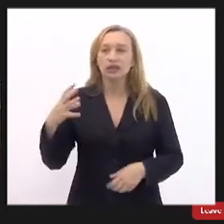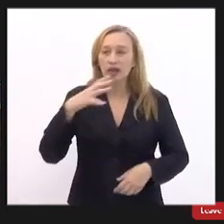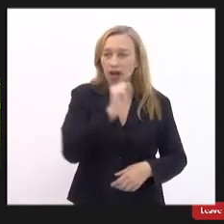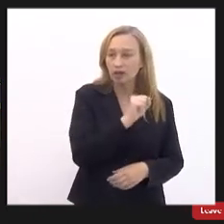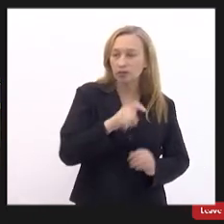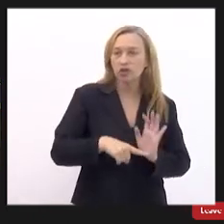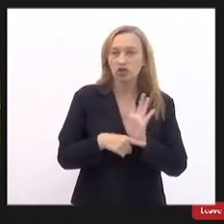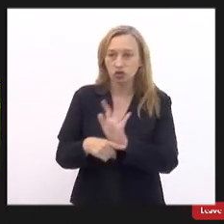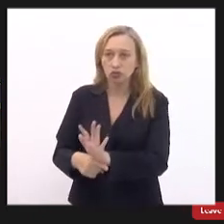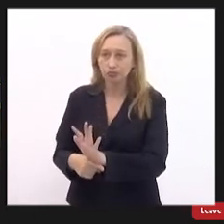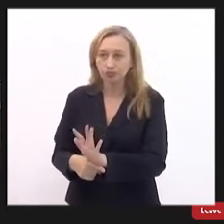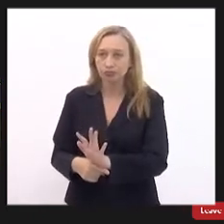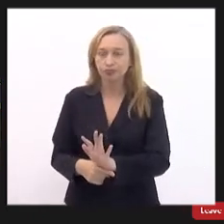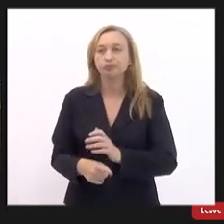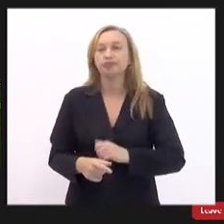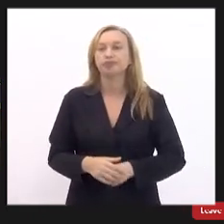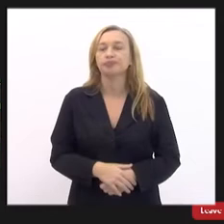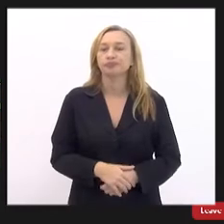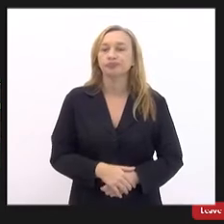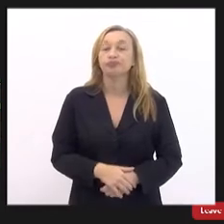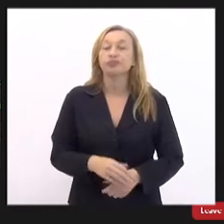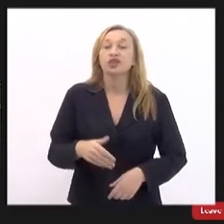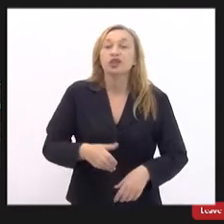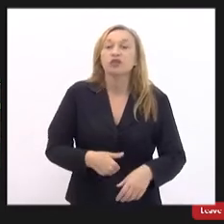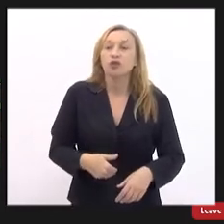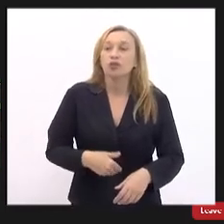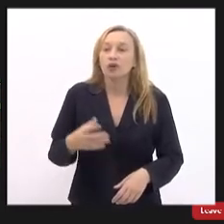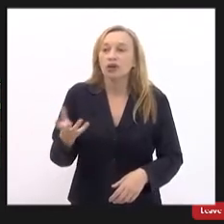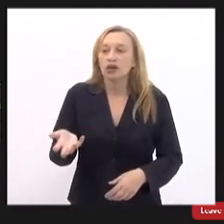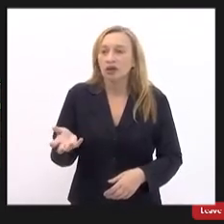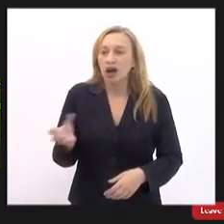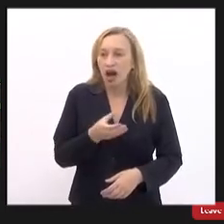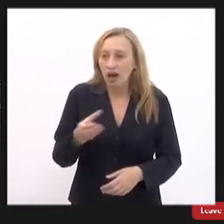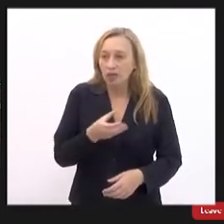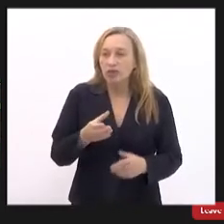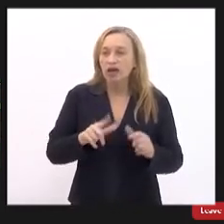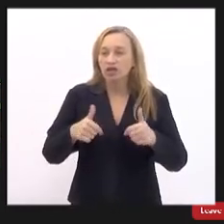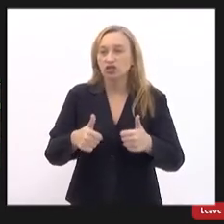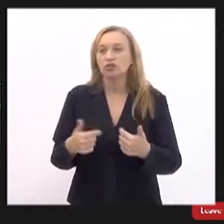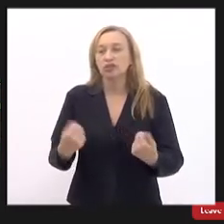de ajuda, porque quem tem fome tem pressa, né? E aí,